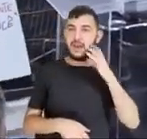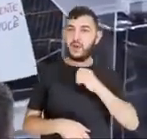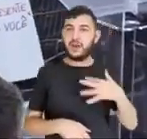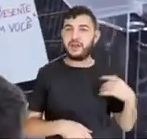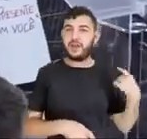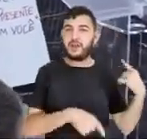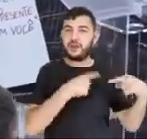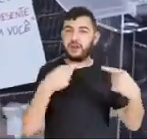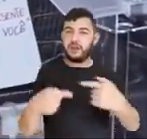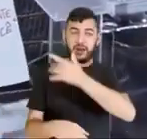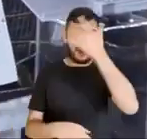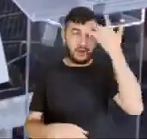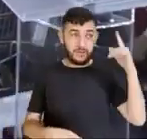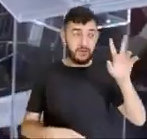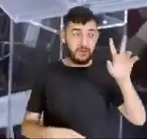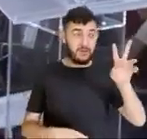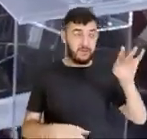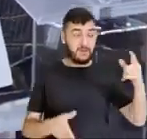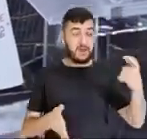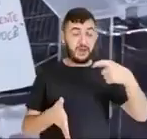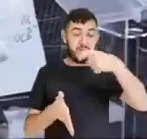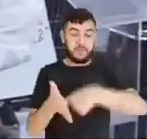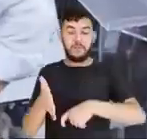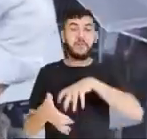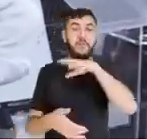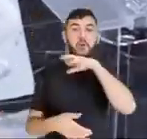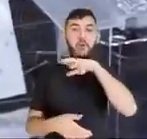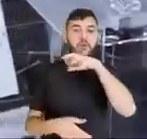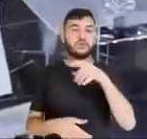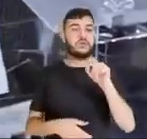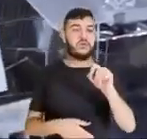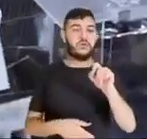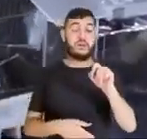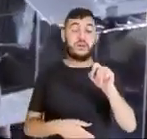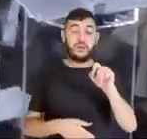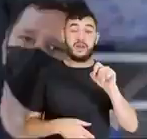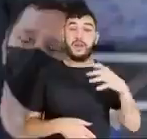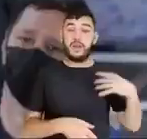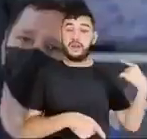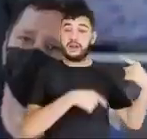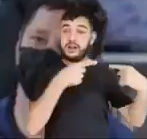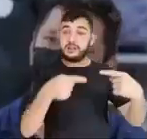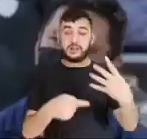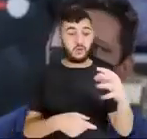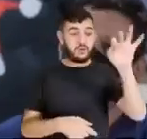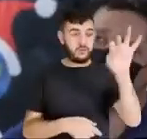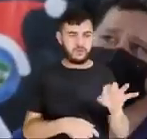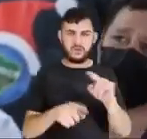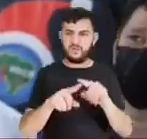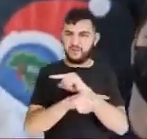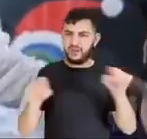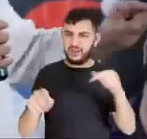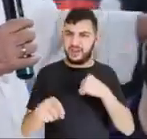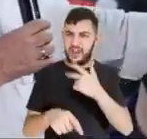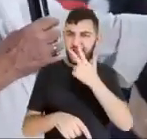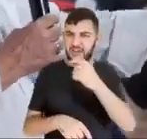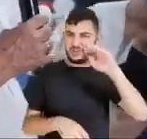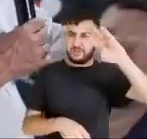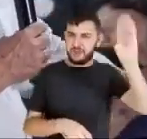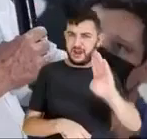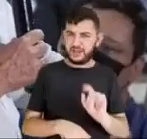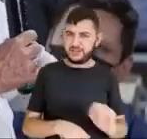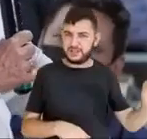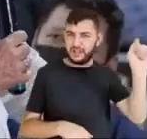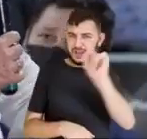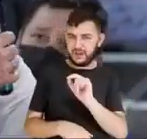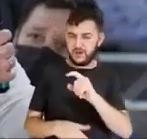de herança aqui dessa casa? 4%. Você acha que o Brasil cobra muito imposto? Eu tenho uma casa igual